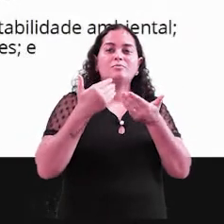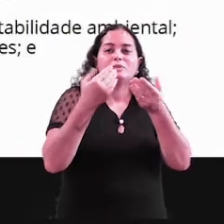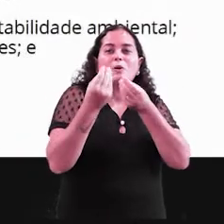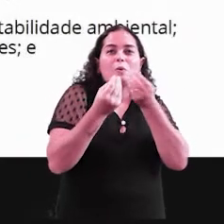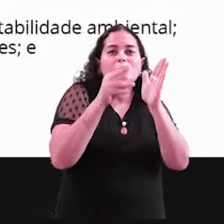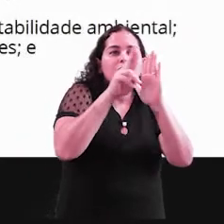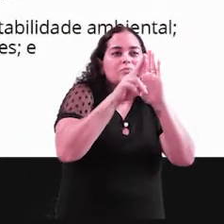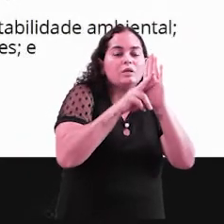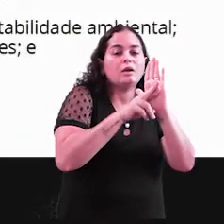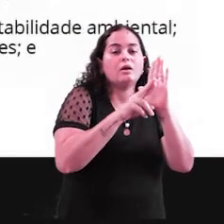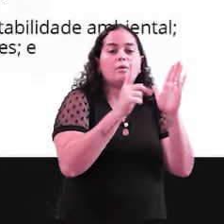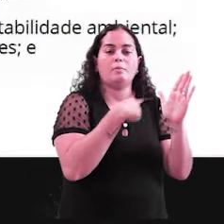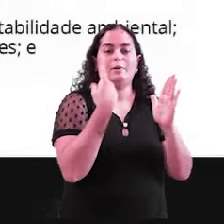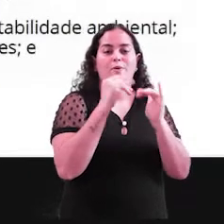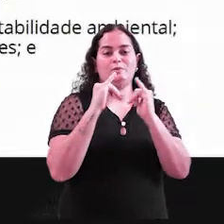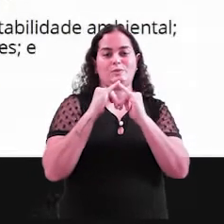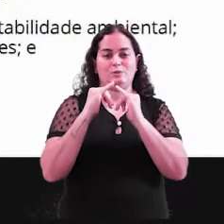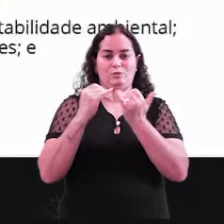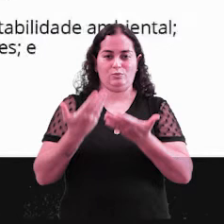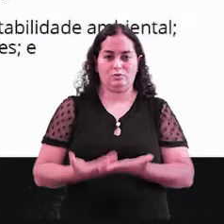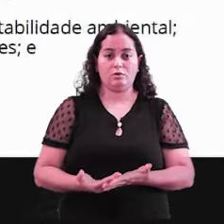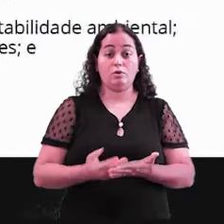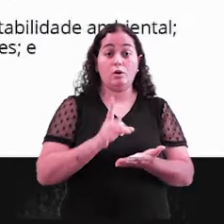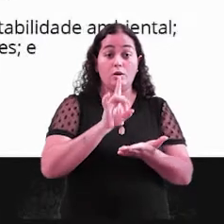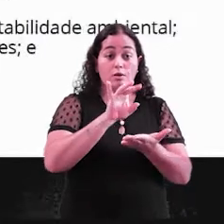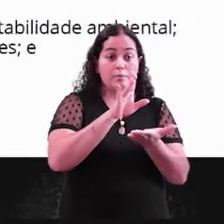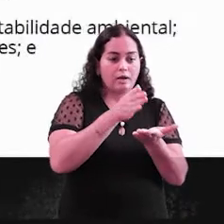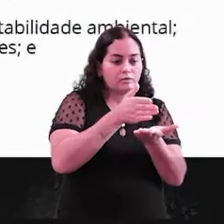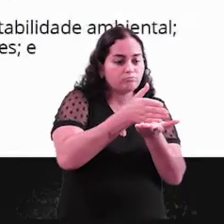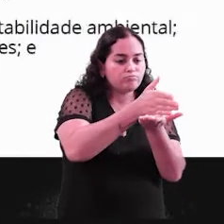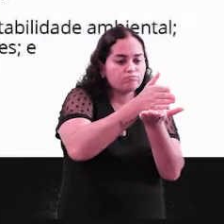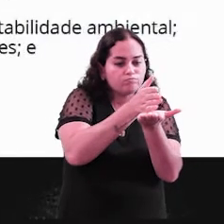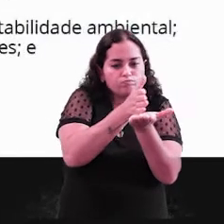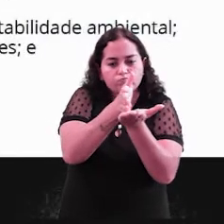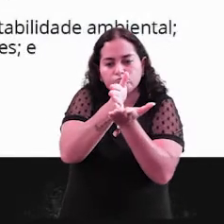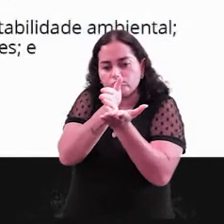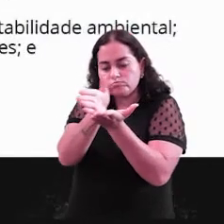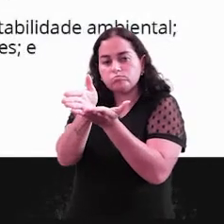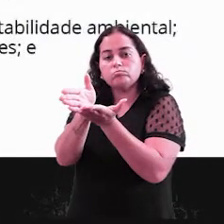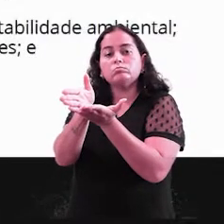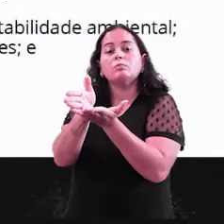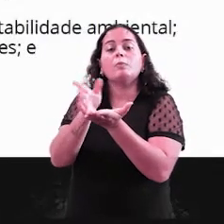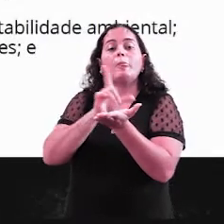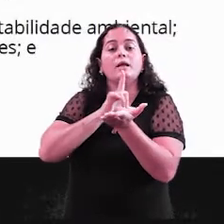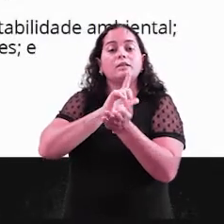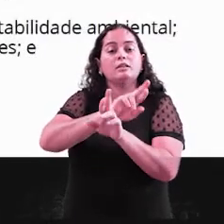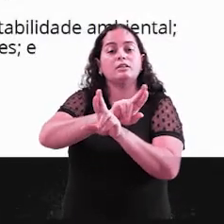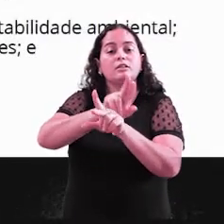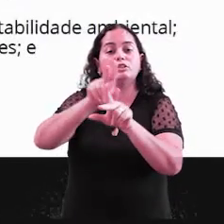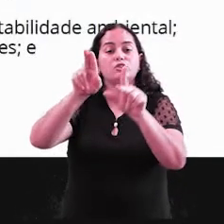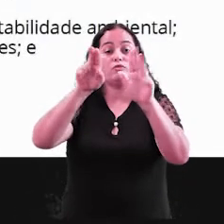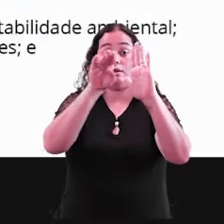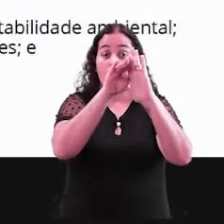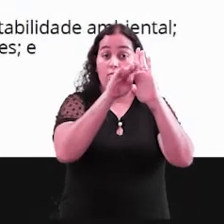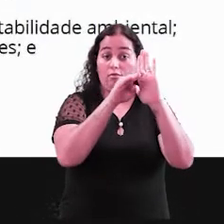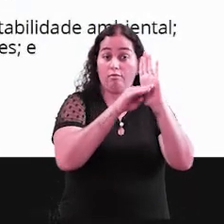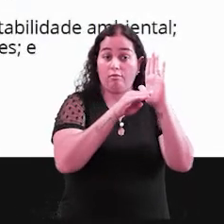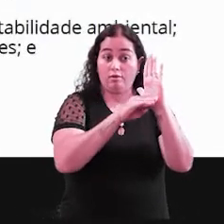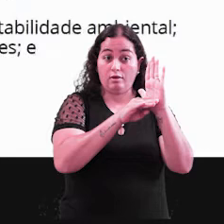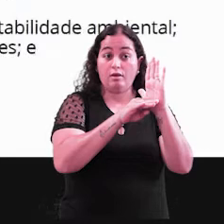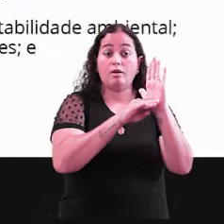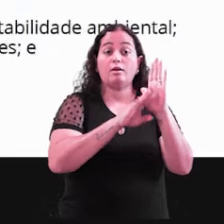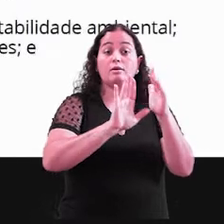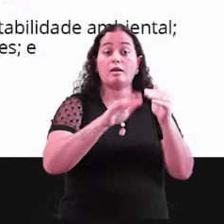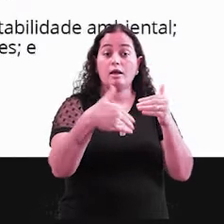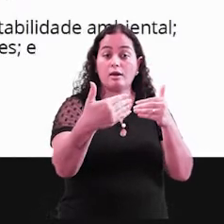as nossas instituições. E para cada eixo setorial foram colocadas diferentes diretrizes a